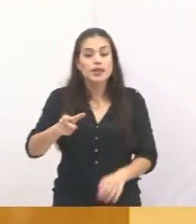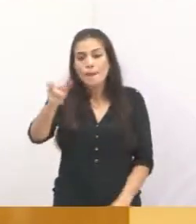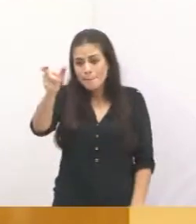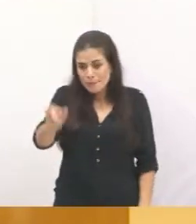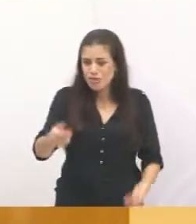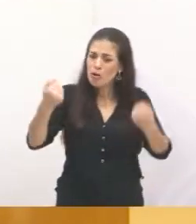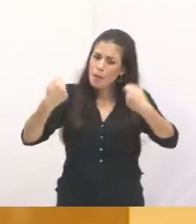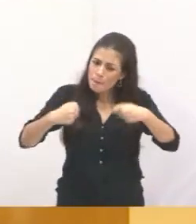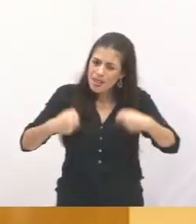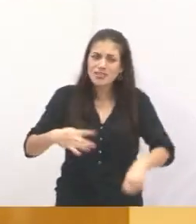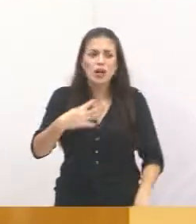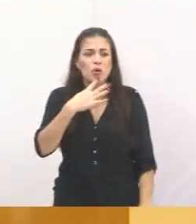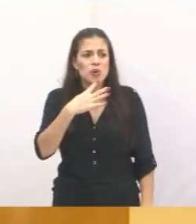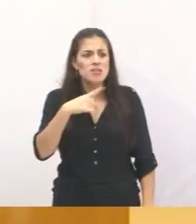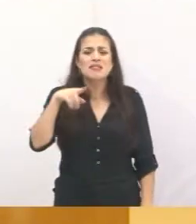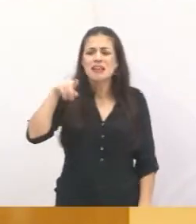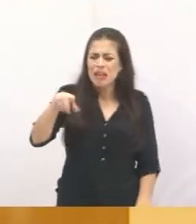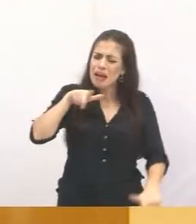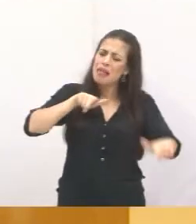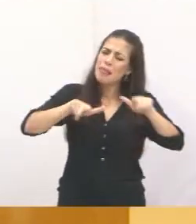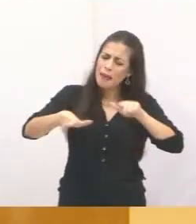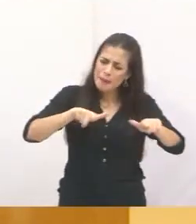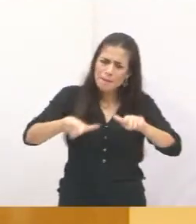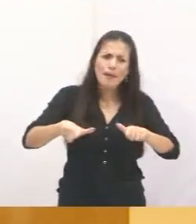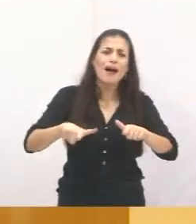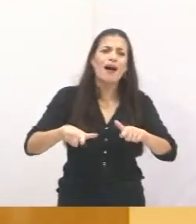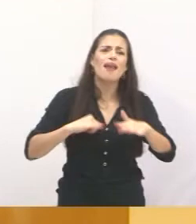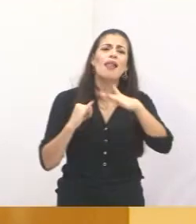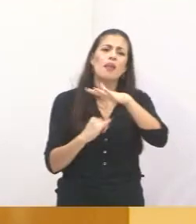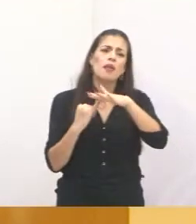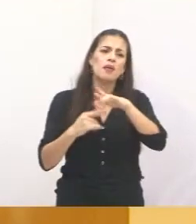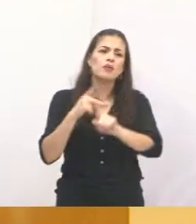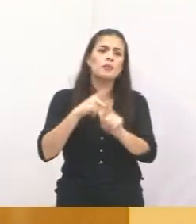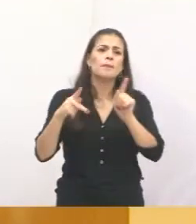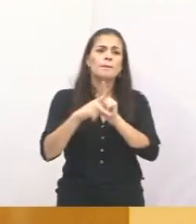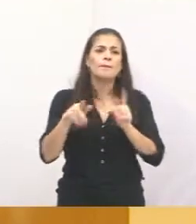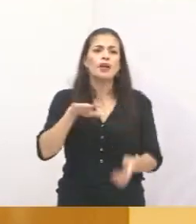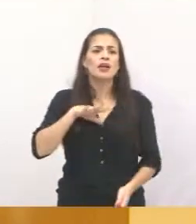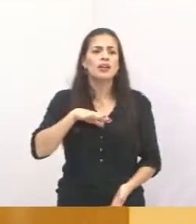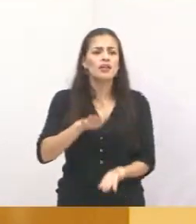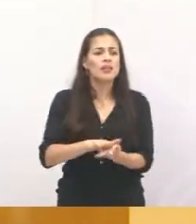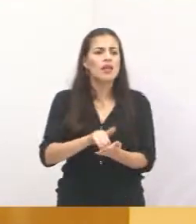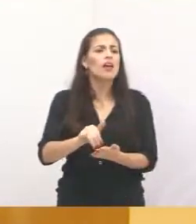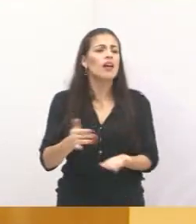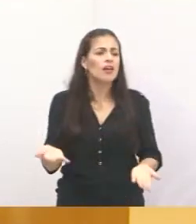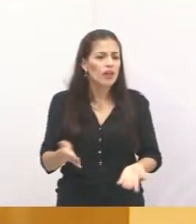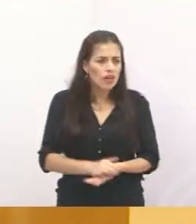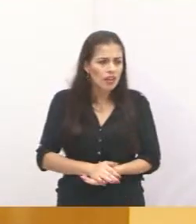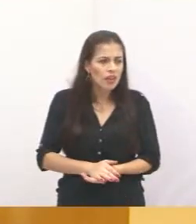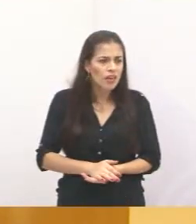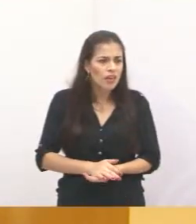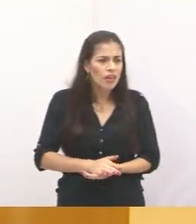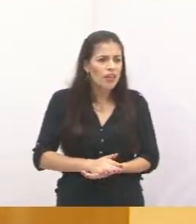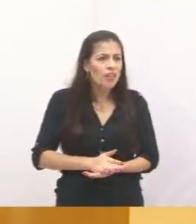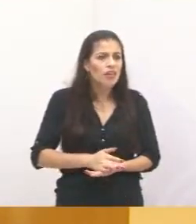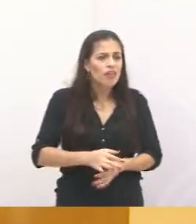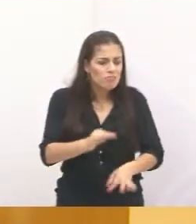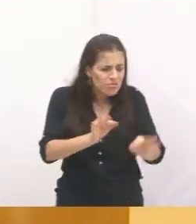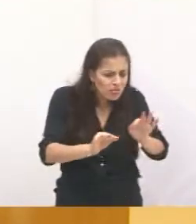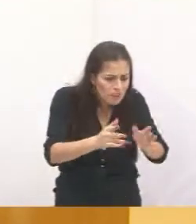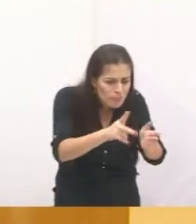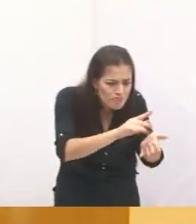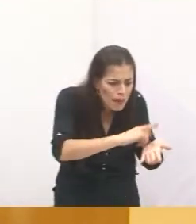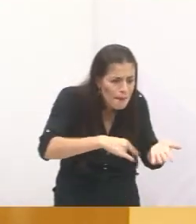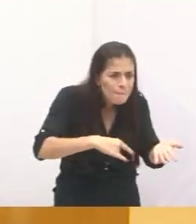tem já, ele trabalha lá no IPMJ, ele mexe com os aposentados, ele mexe